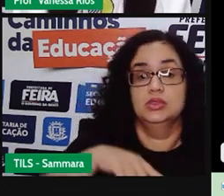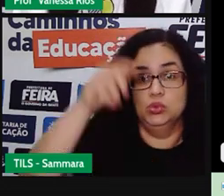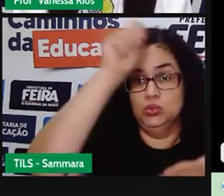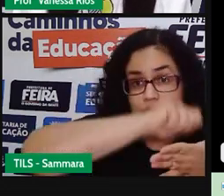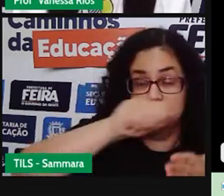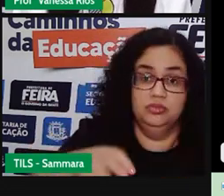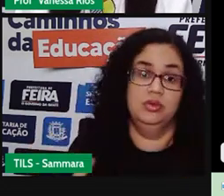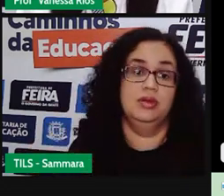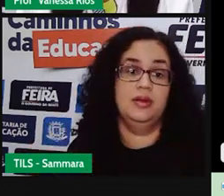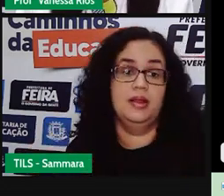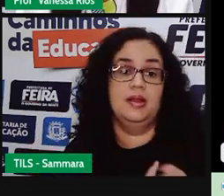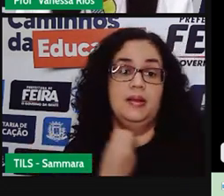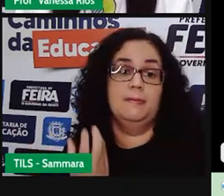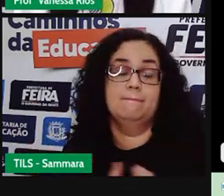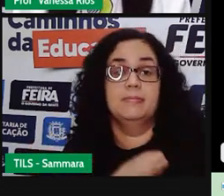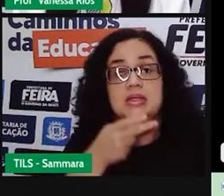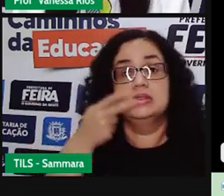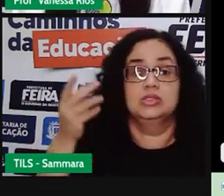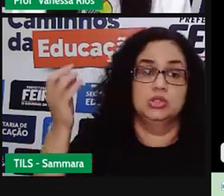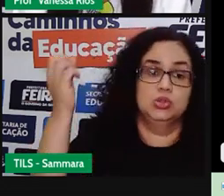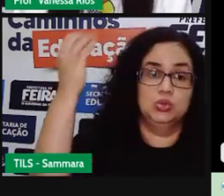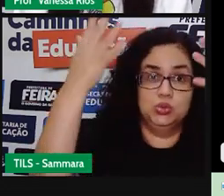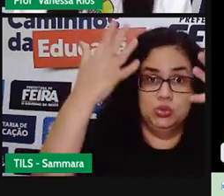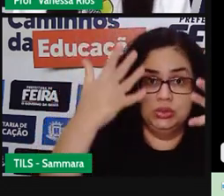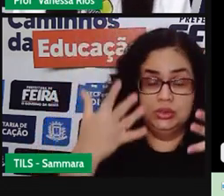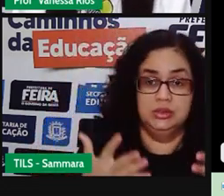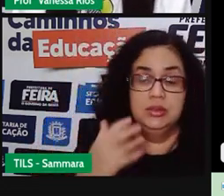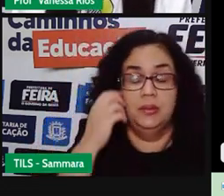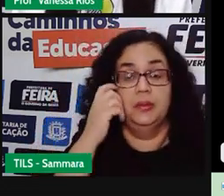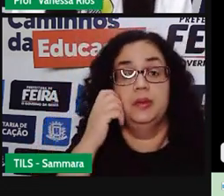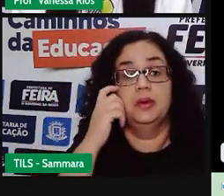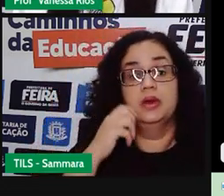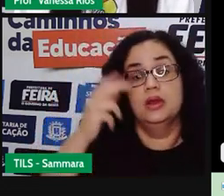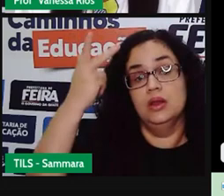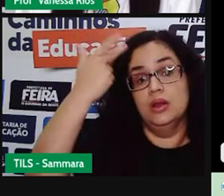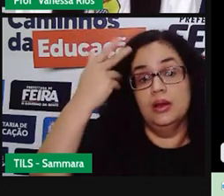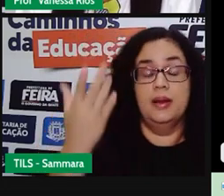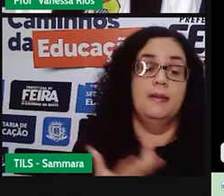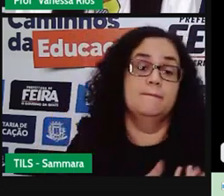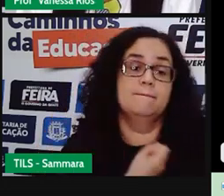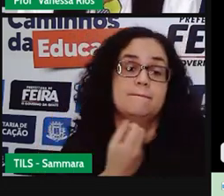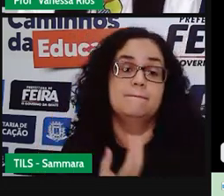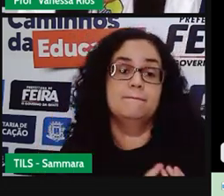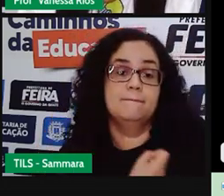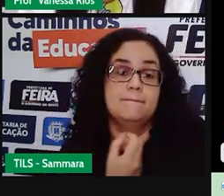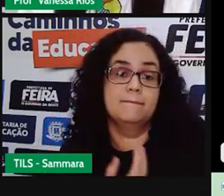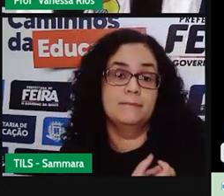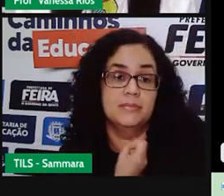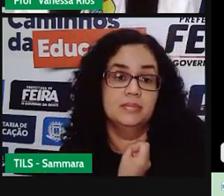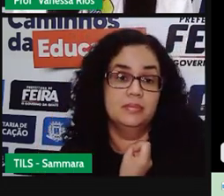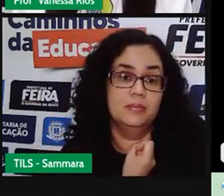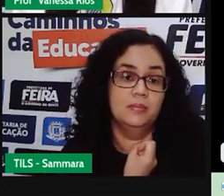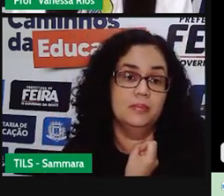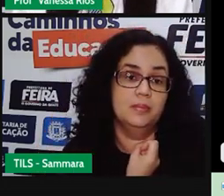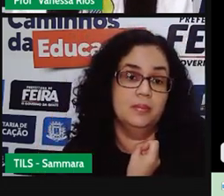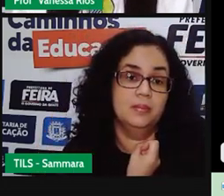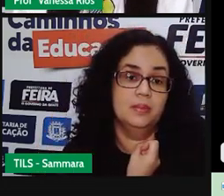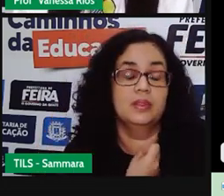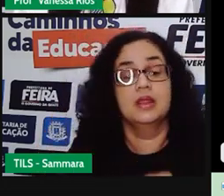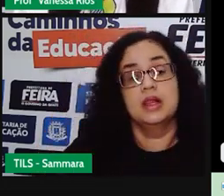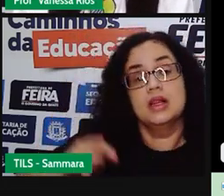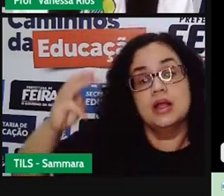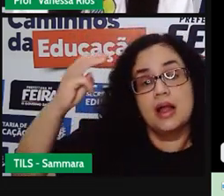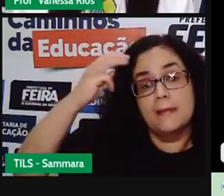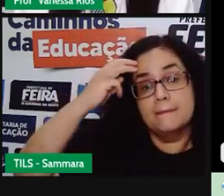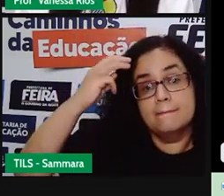ali, quando ele recita, o poema está na memória dele. Aqui a gente vai fazer a leitura dos poemas. Mas eu